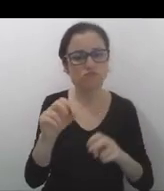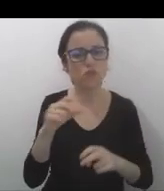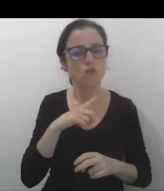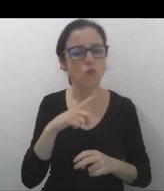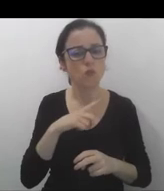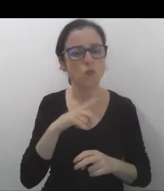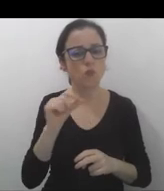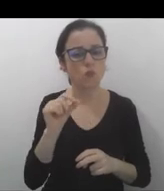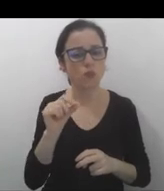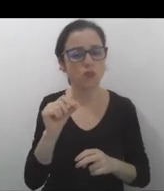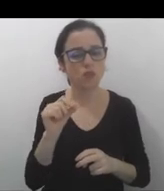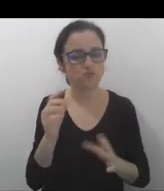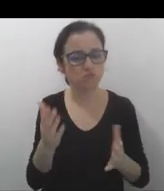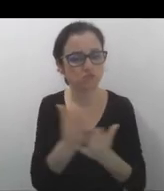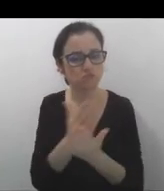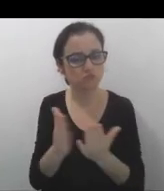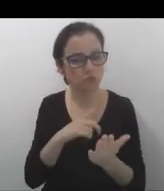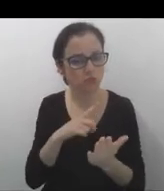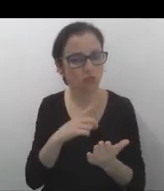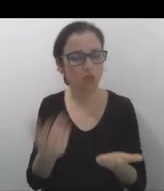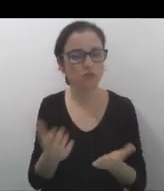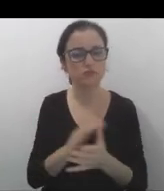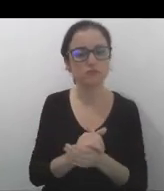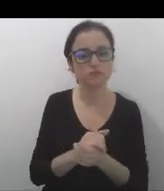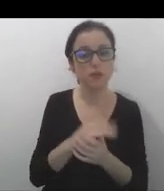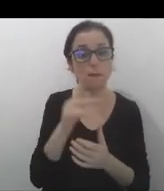essa divisão que houve